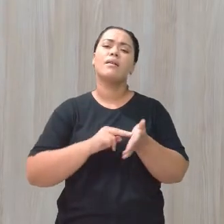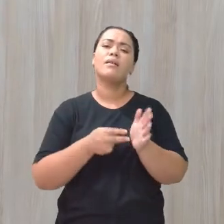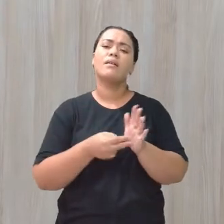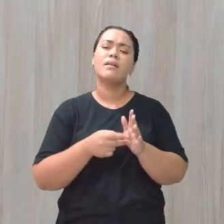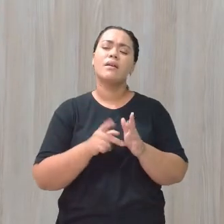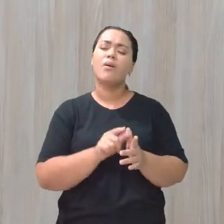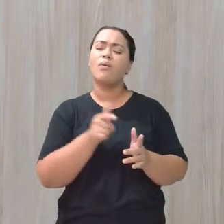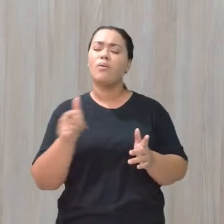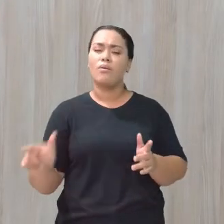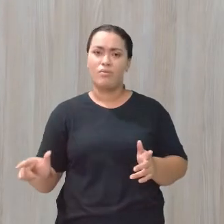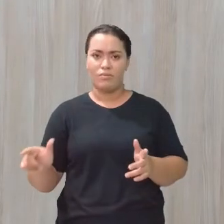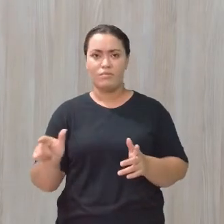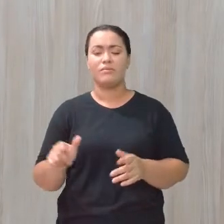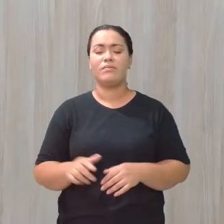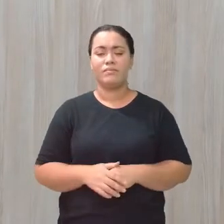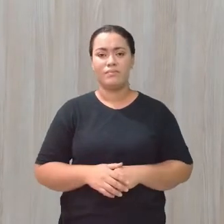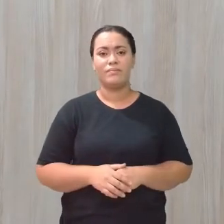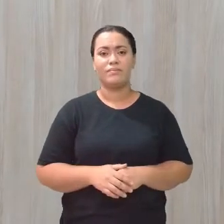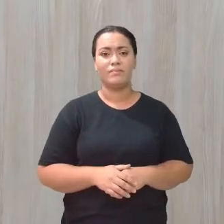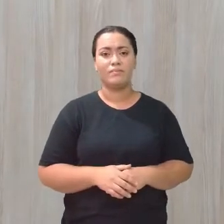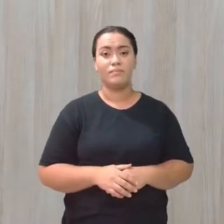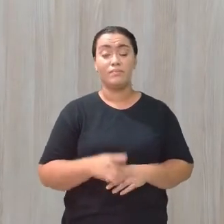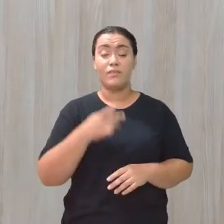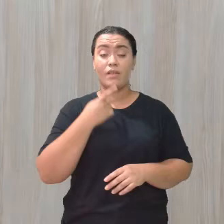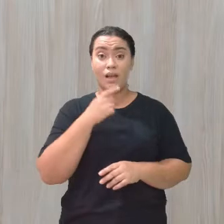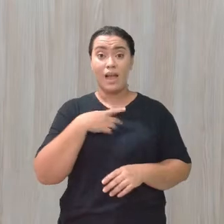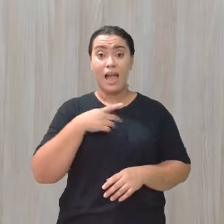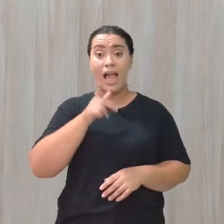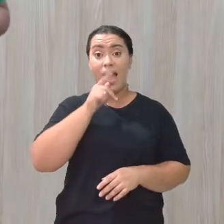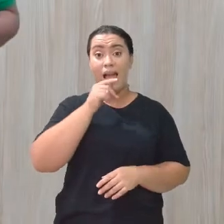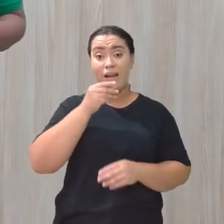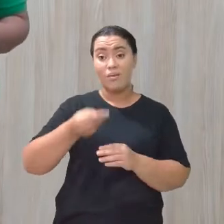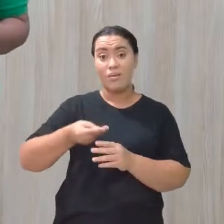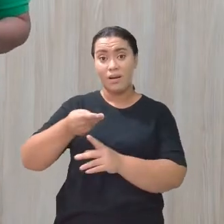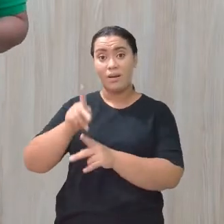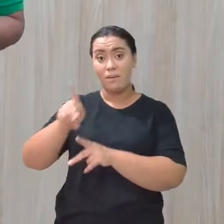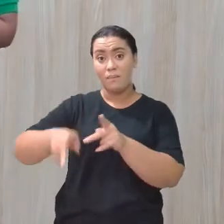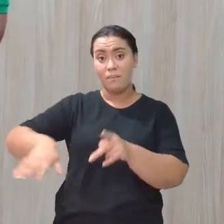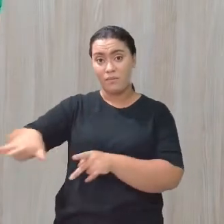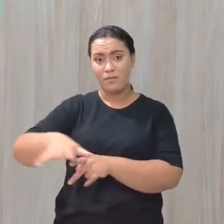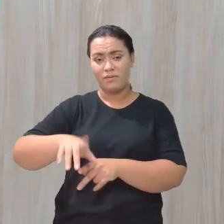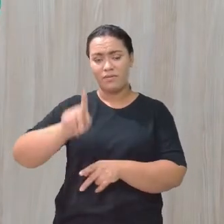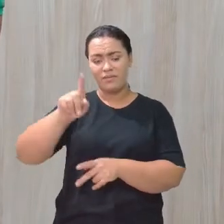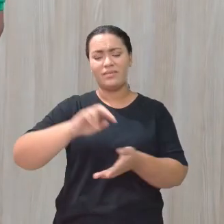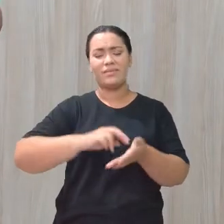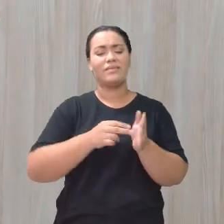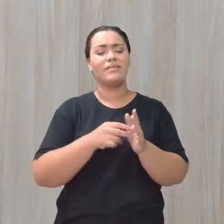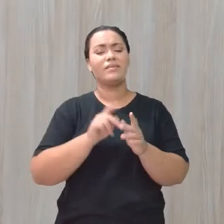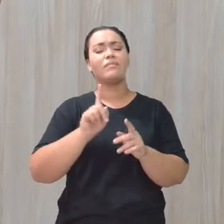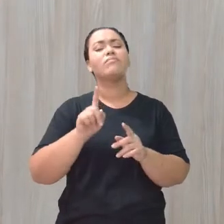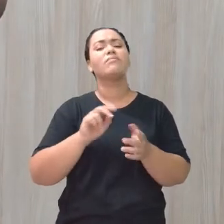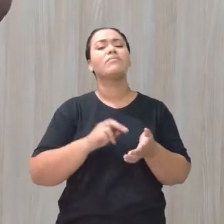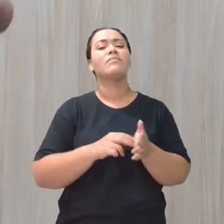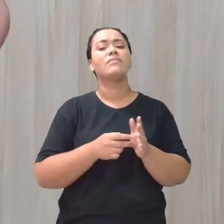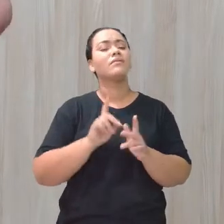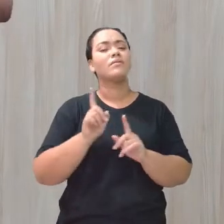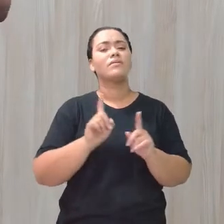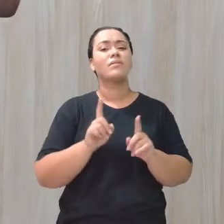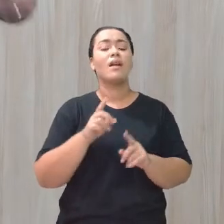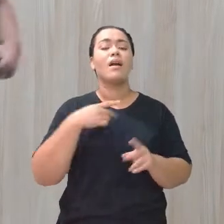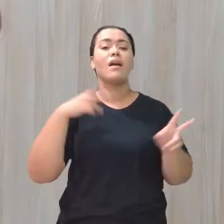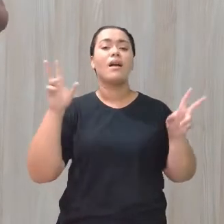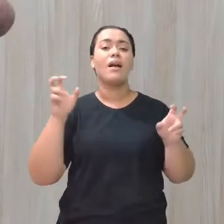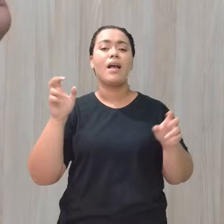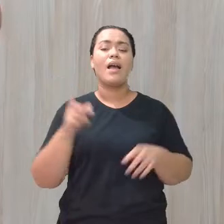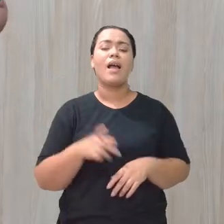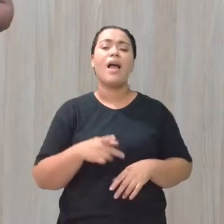ela recebe um outro significado. Quando eu digo água na boca do povo, neste sentido, quer dizer que estamos